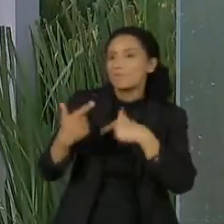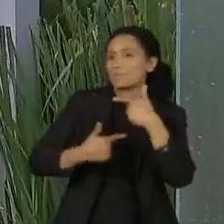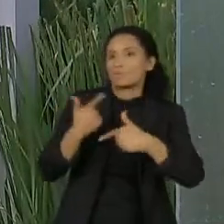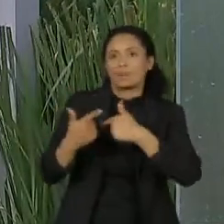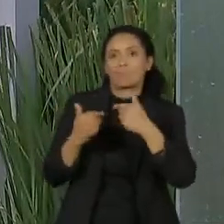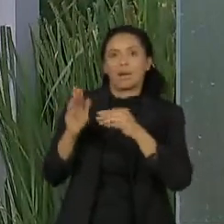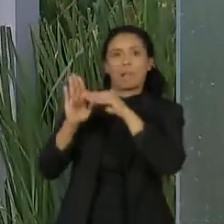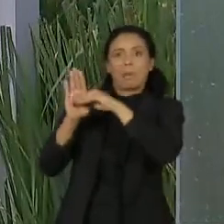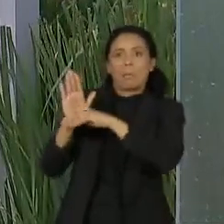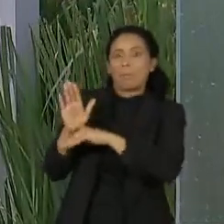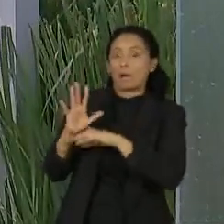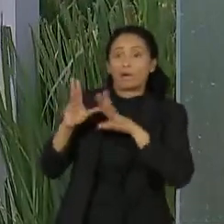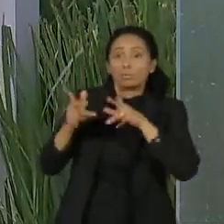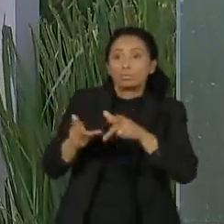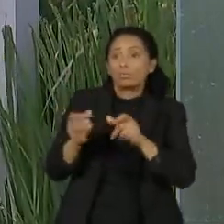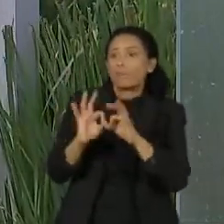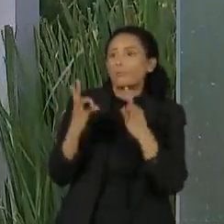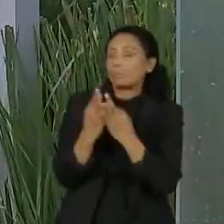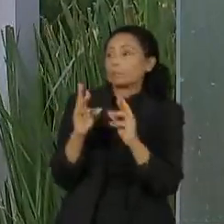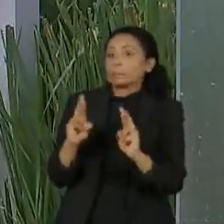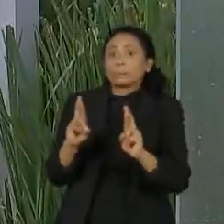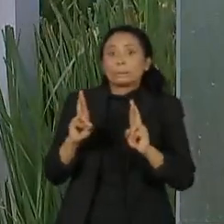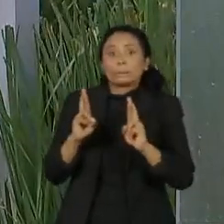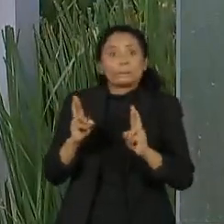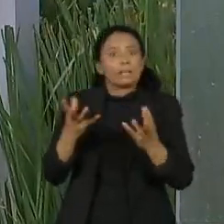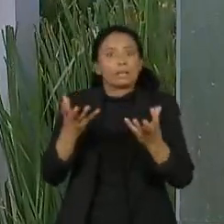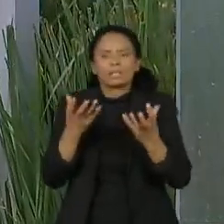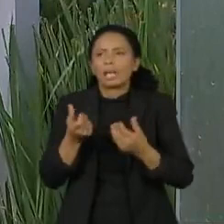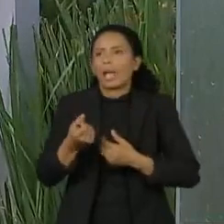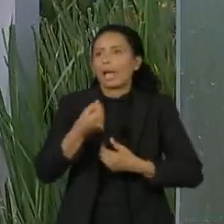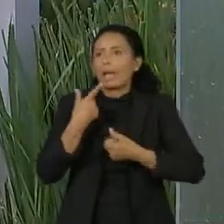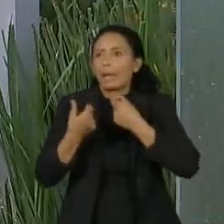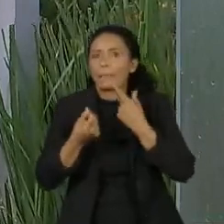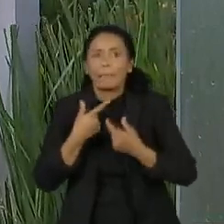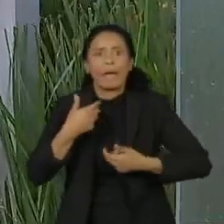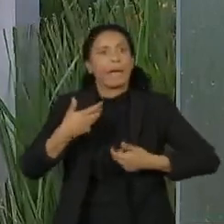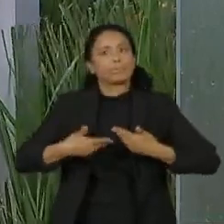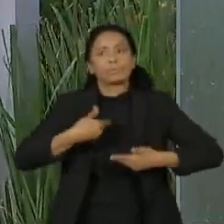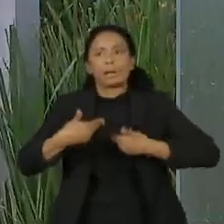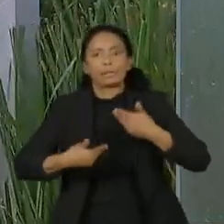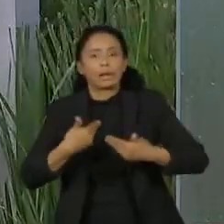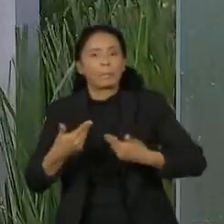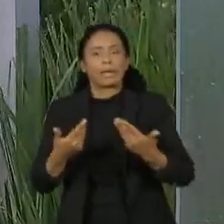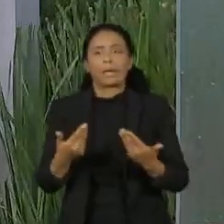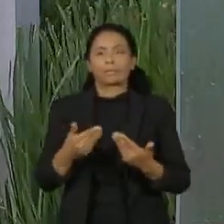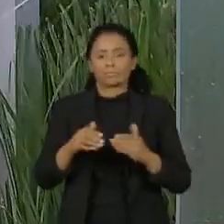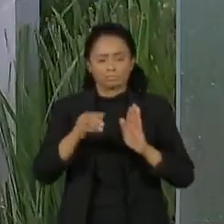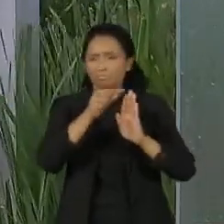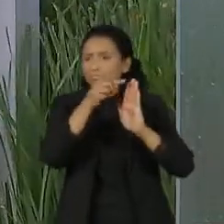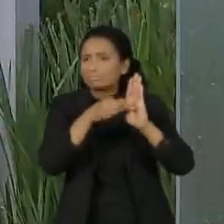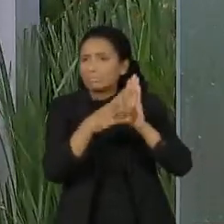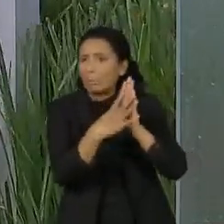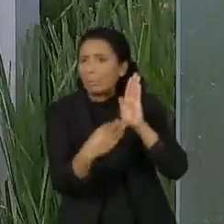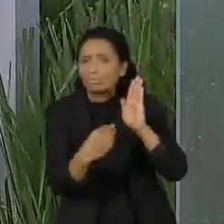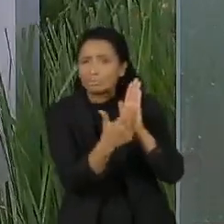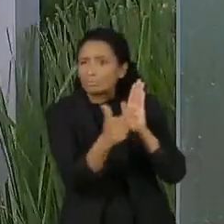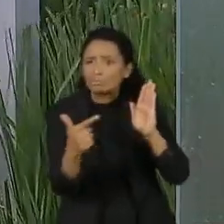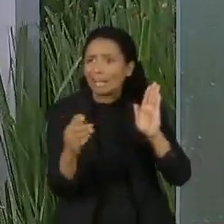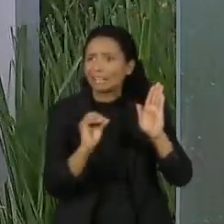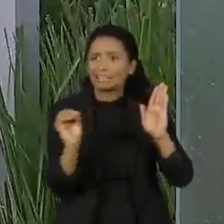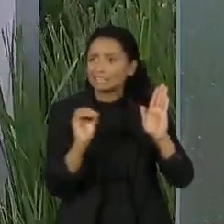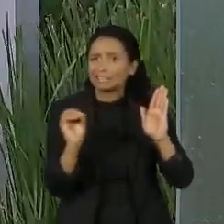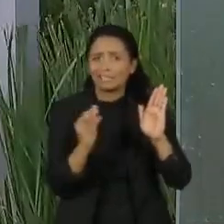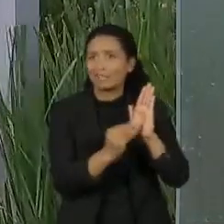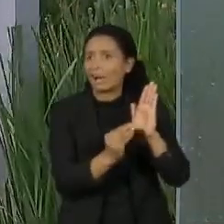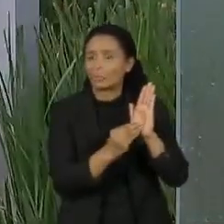familiares, por pacientes que precisam de medicamentos e tratamentos mais modernos que não estão nessa lista. O que acontece